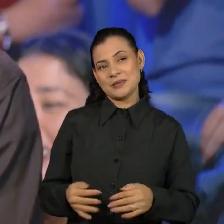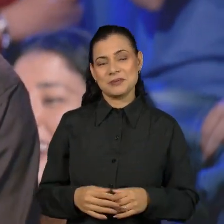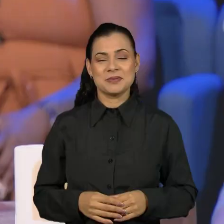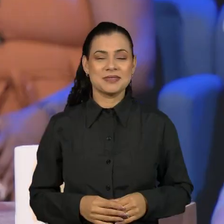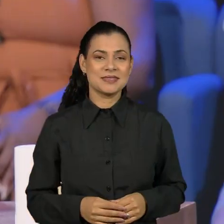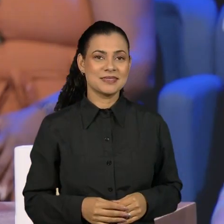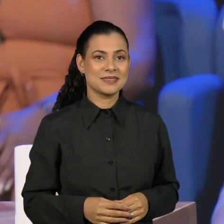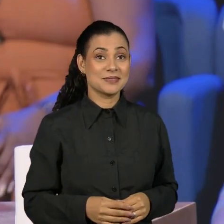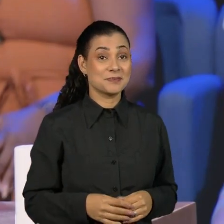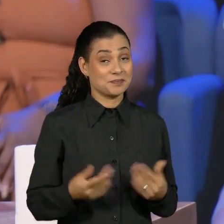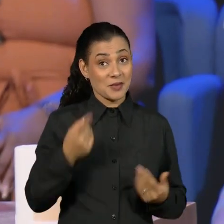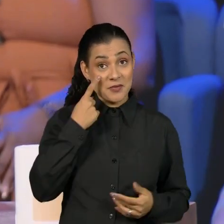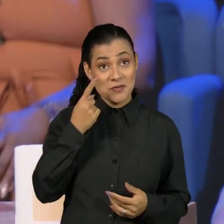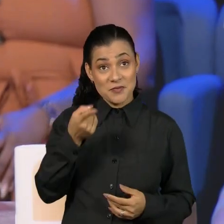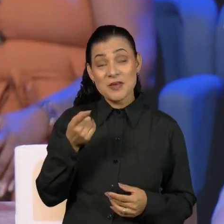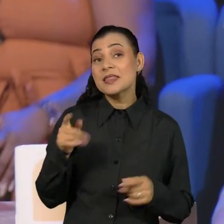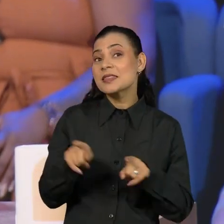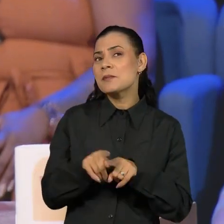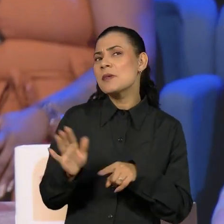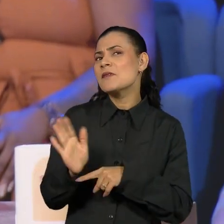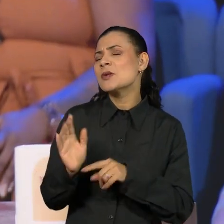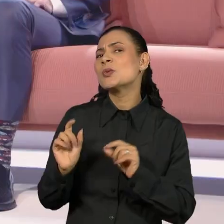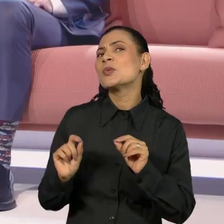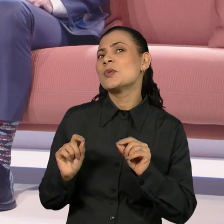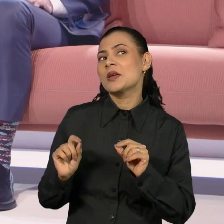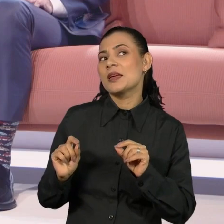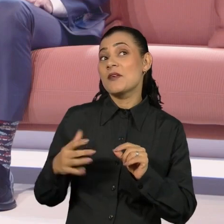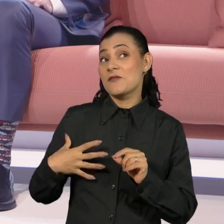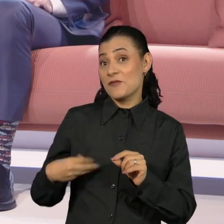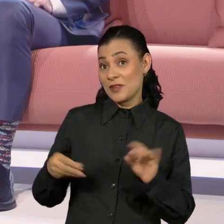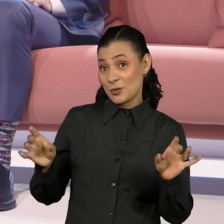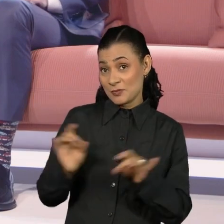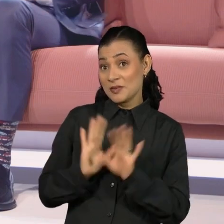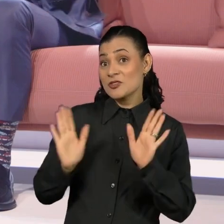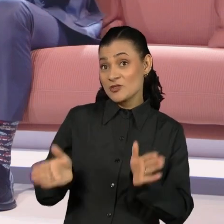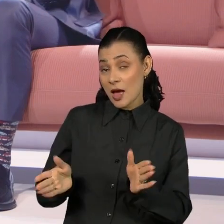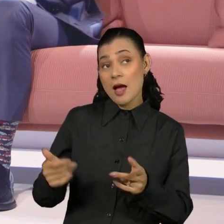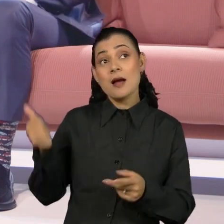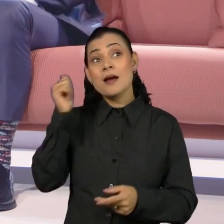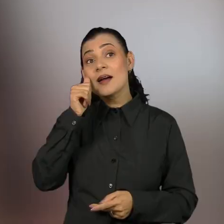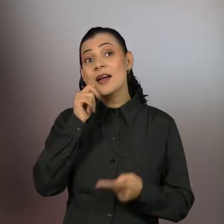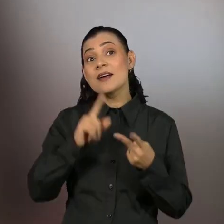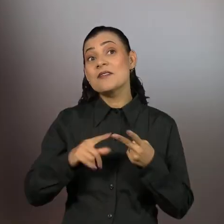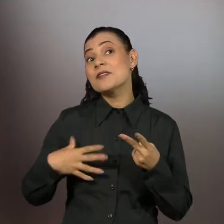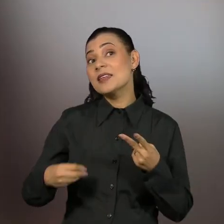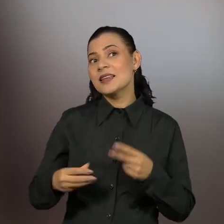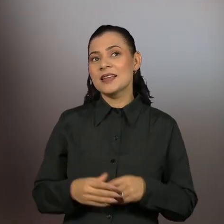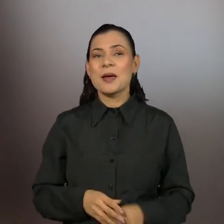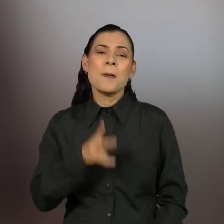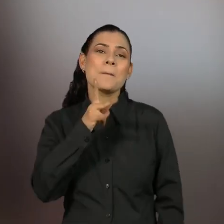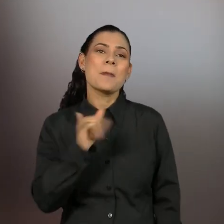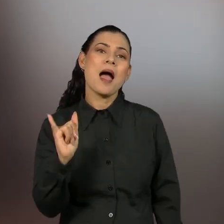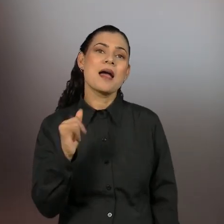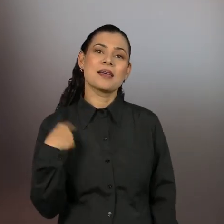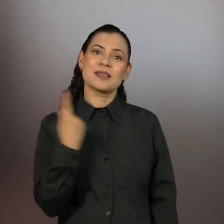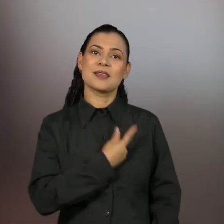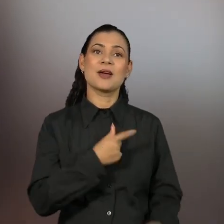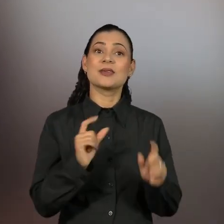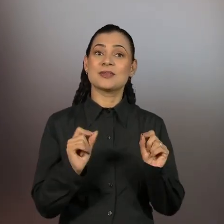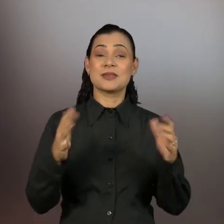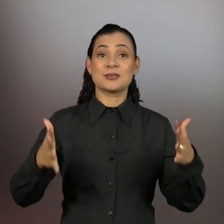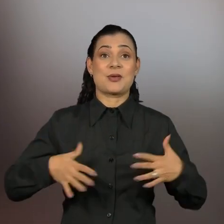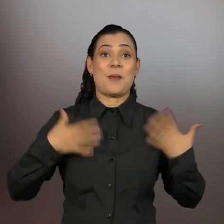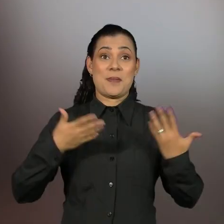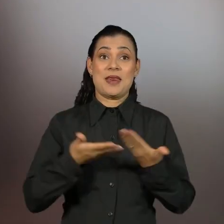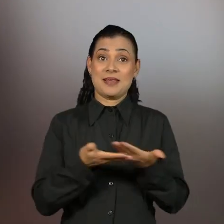Vamos ver um outro carinha, a gente falou, o filho falou, agora a filha. Pai, a gente veio aqui fazer uma surpresa